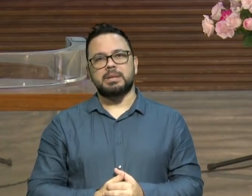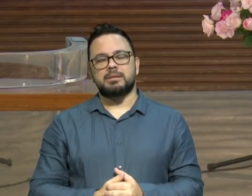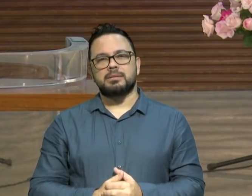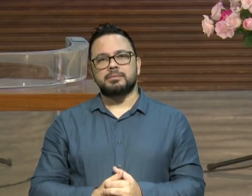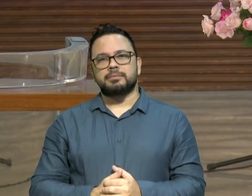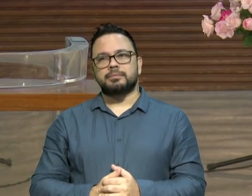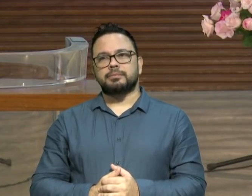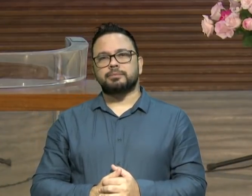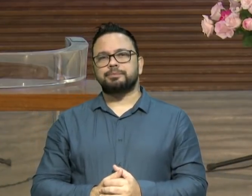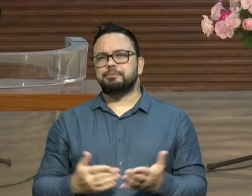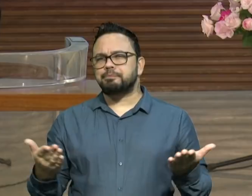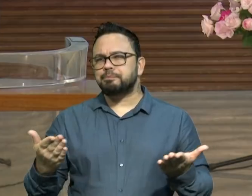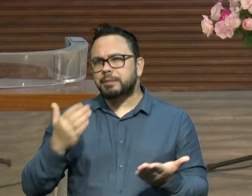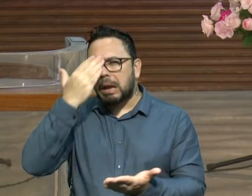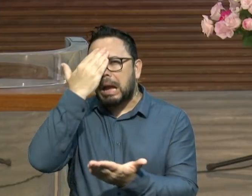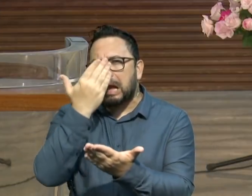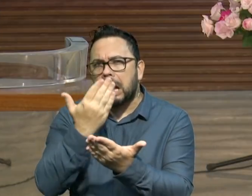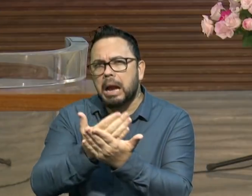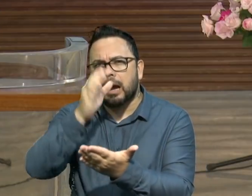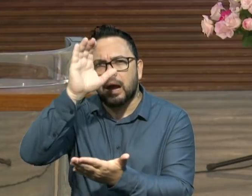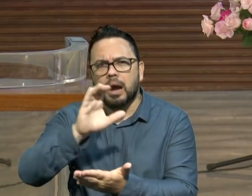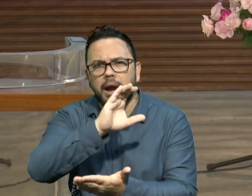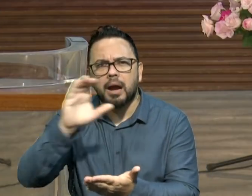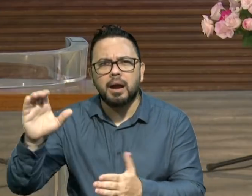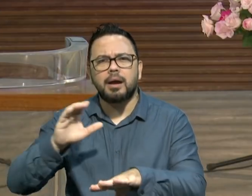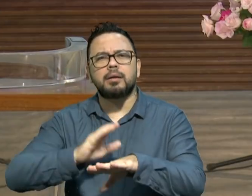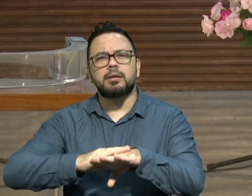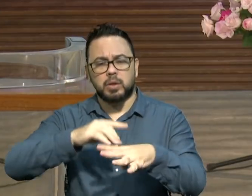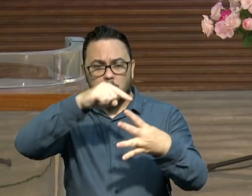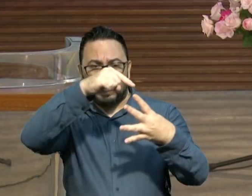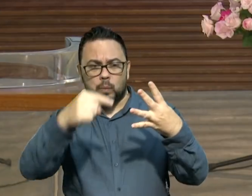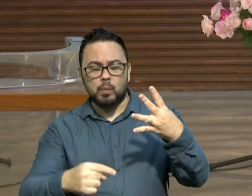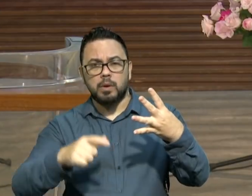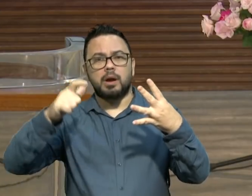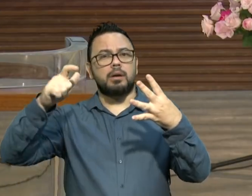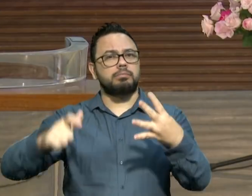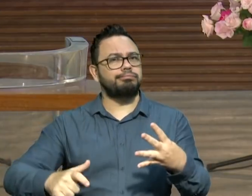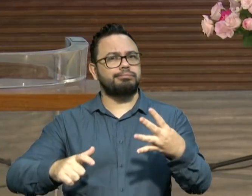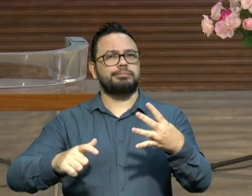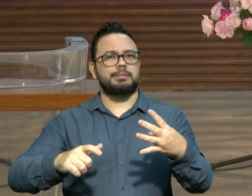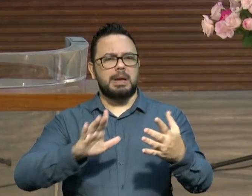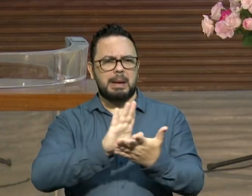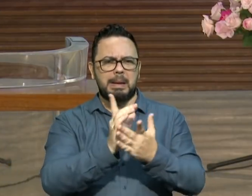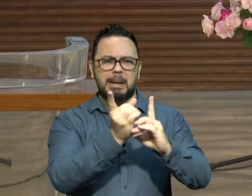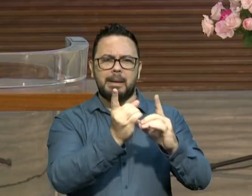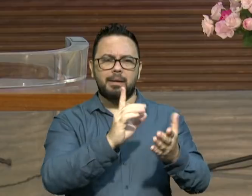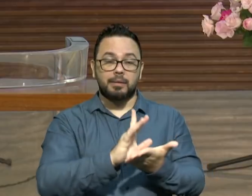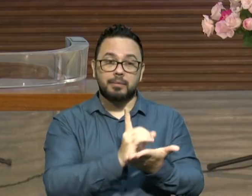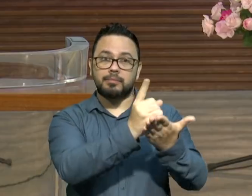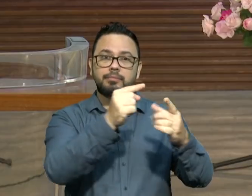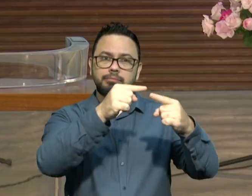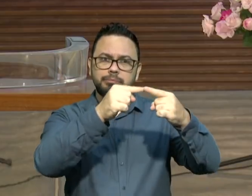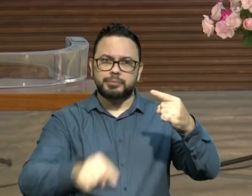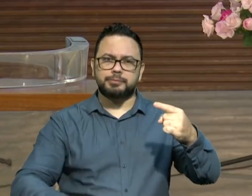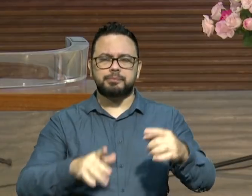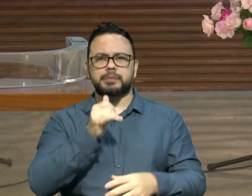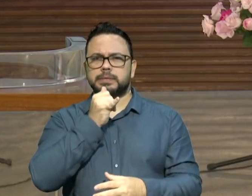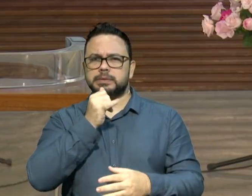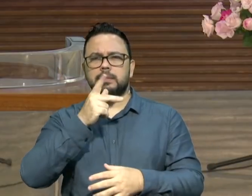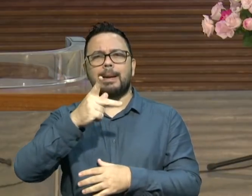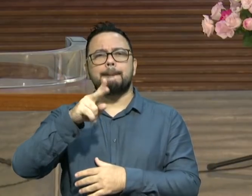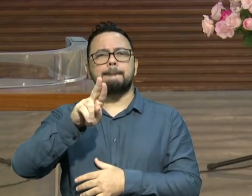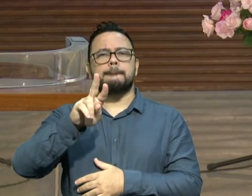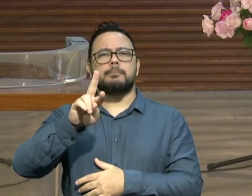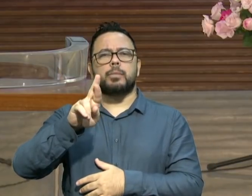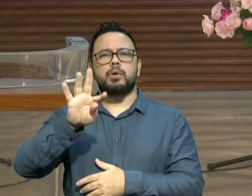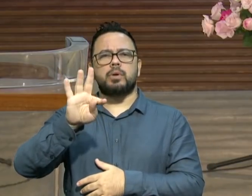a doutrina Católica Apostólica Romana criou esses quatro lugares que não são bíblicos o purgatório e a palavra